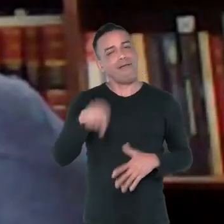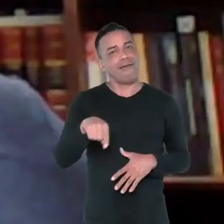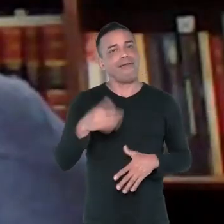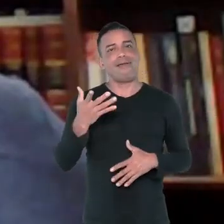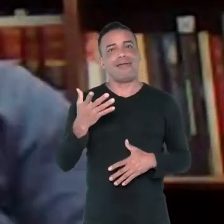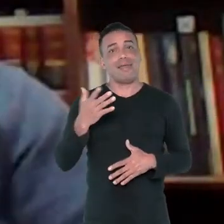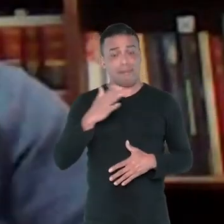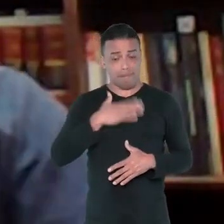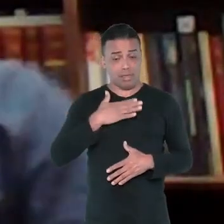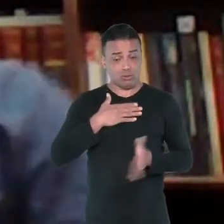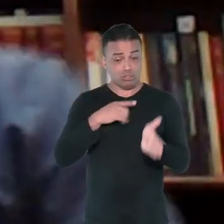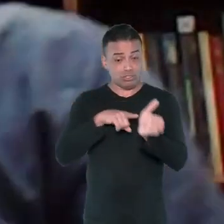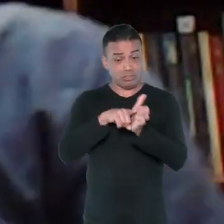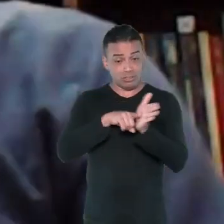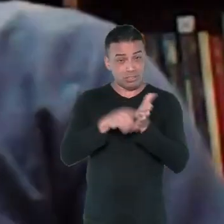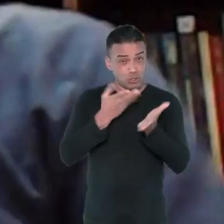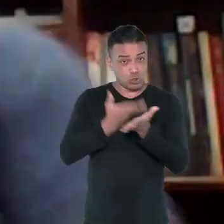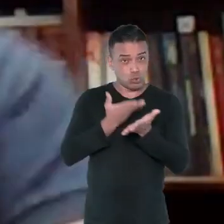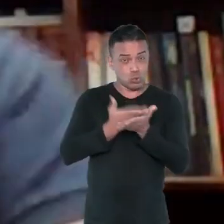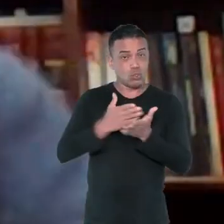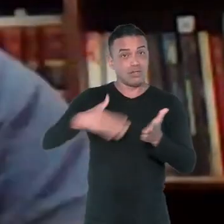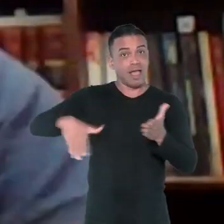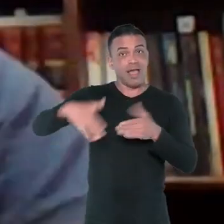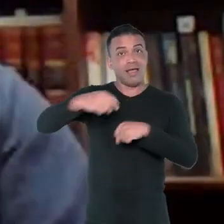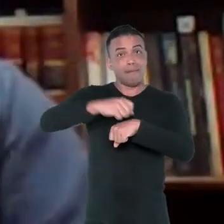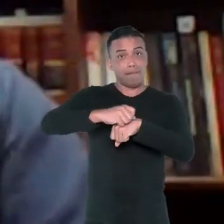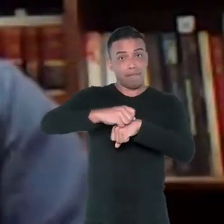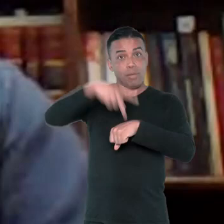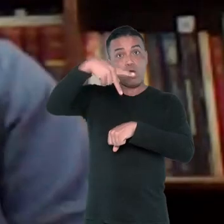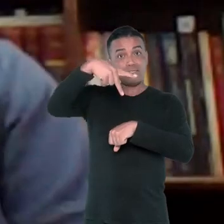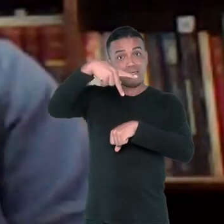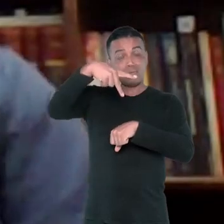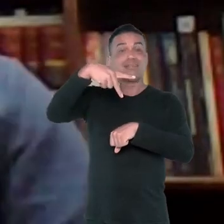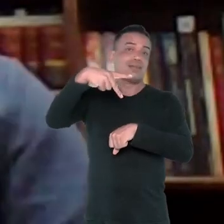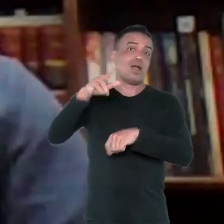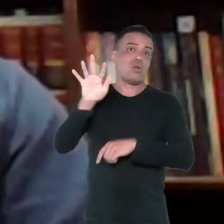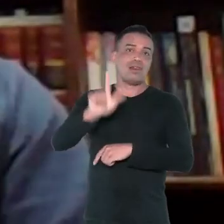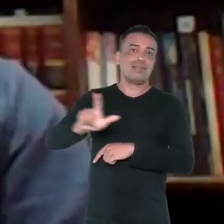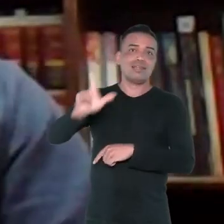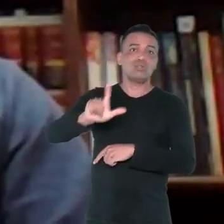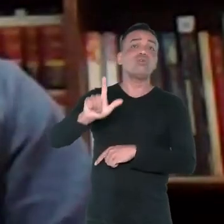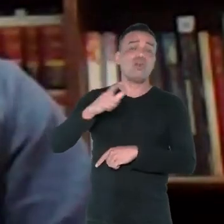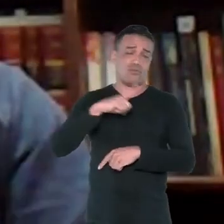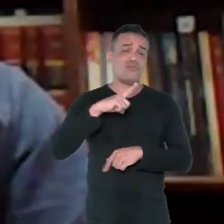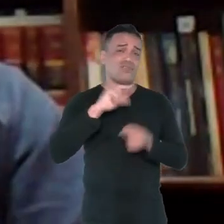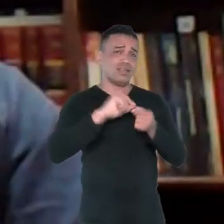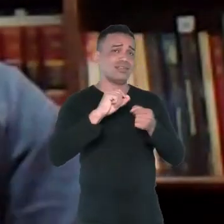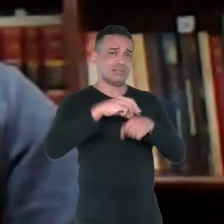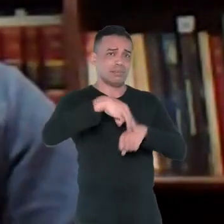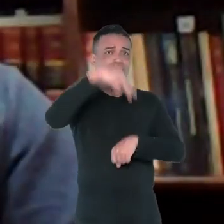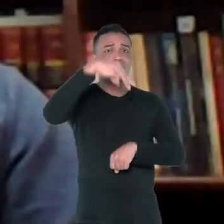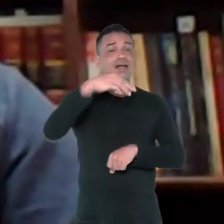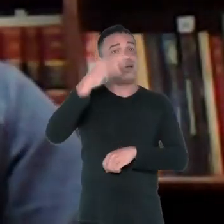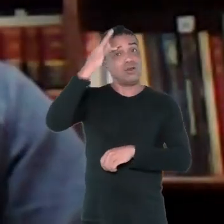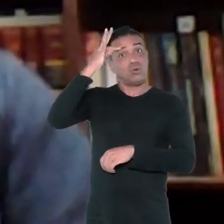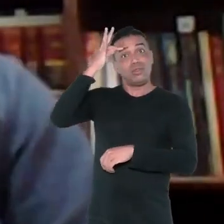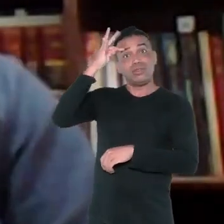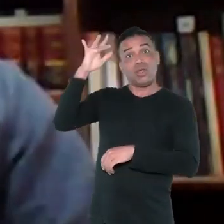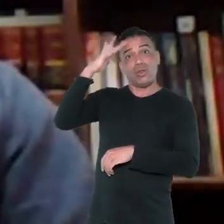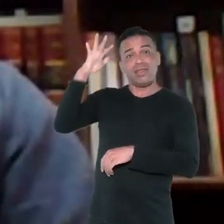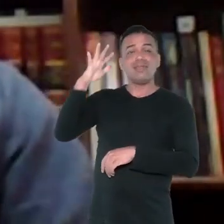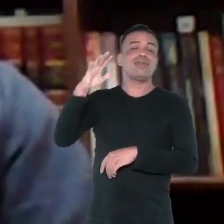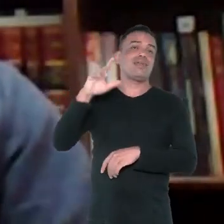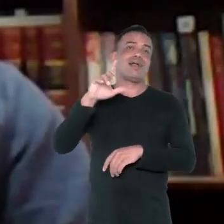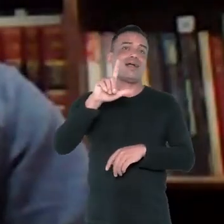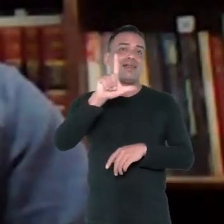esses meus estudos na área de pós-graduação em literatura, eu fiz mestrado em teoria da literatura e semiótica, depois eu